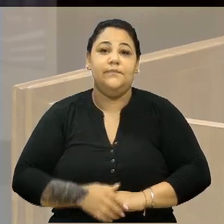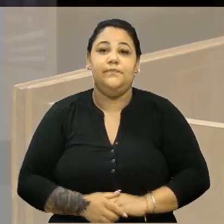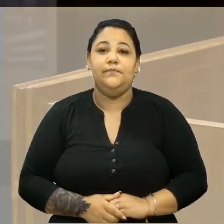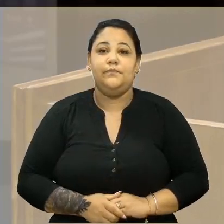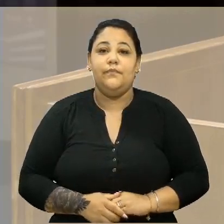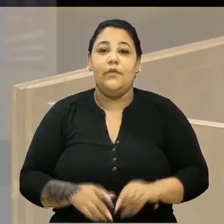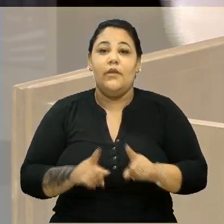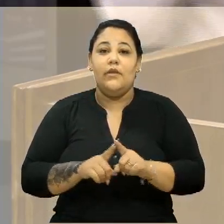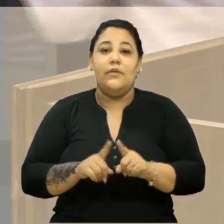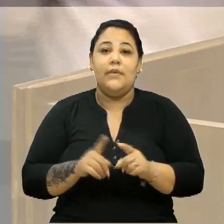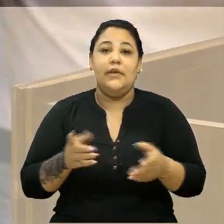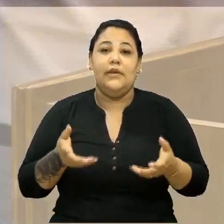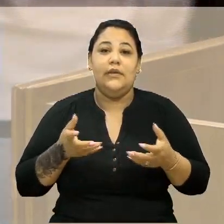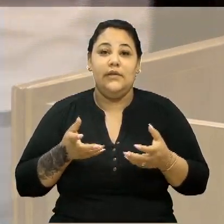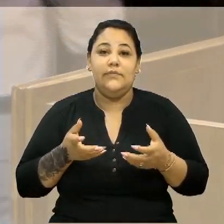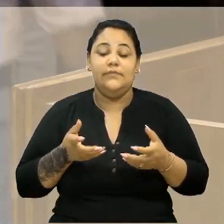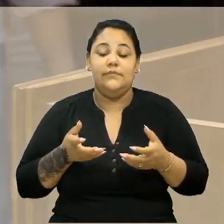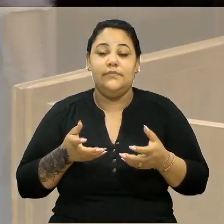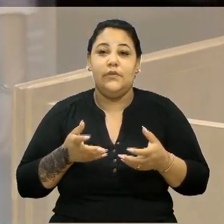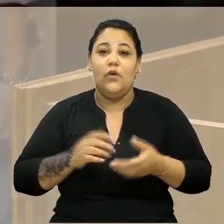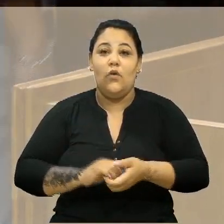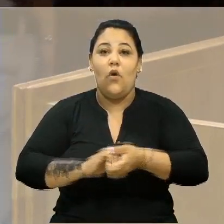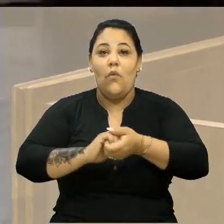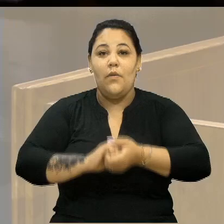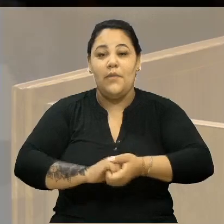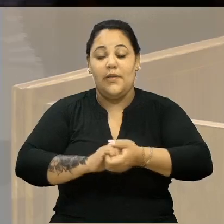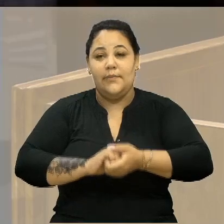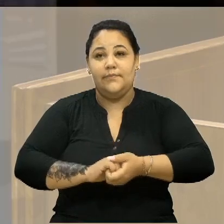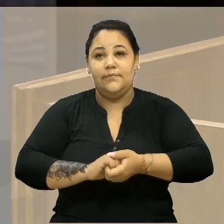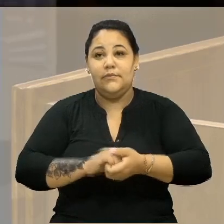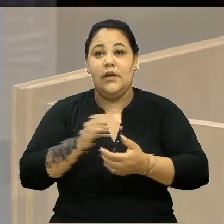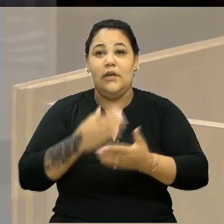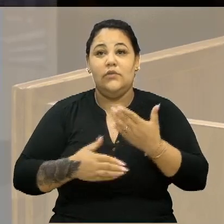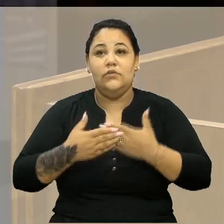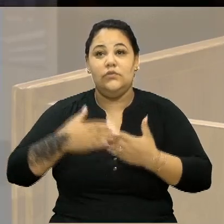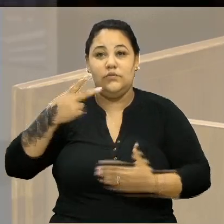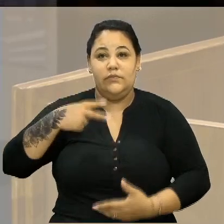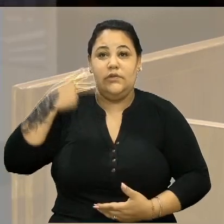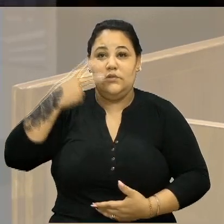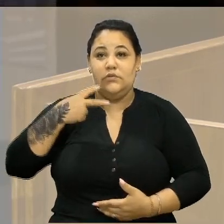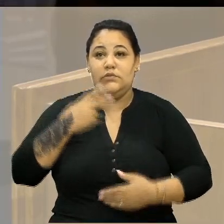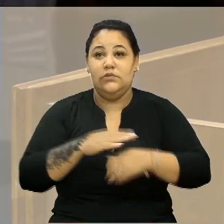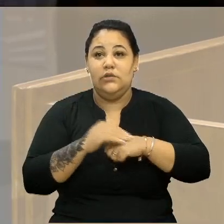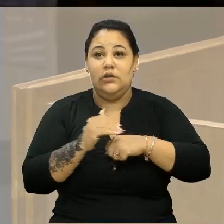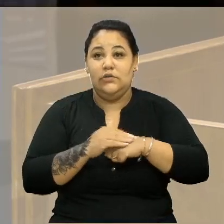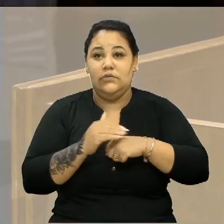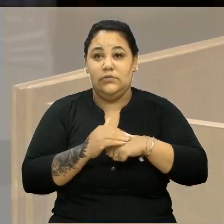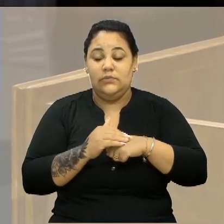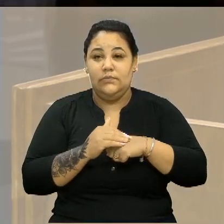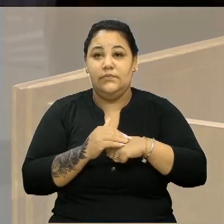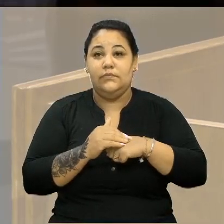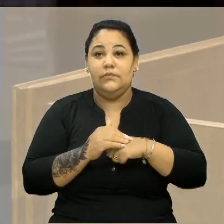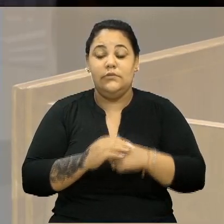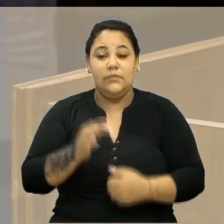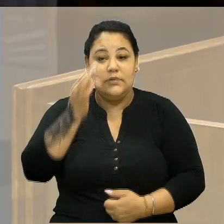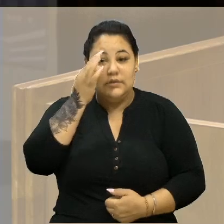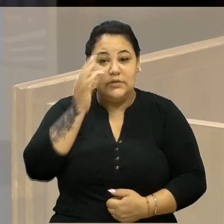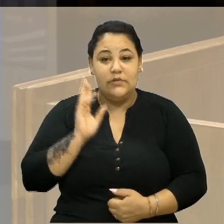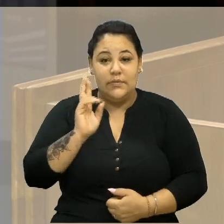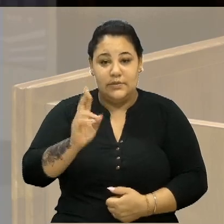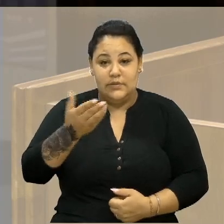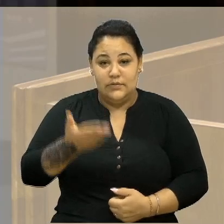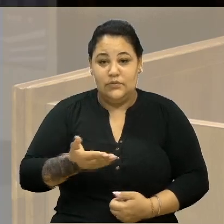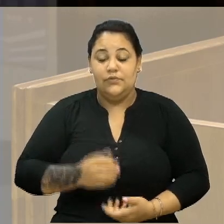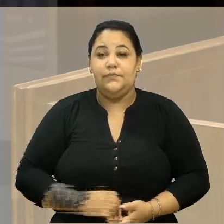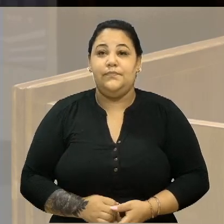e gostaria também de cumprimentar a todos os nobres vereadores que aqui estão representados.